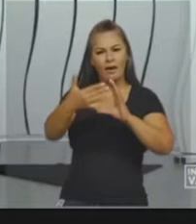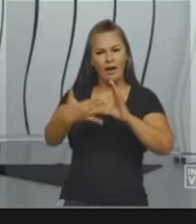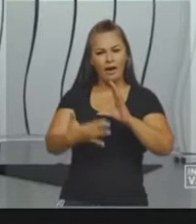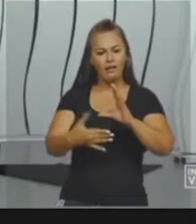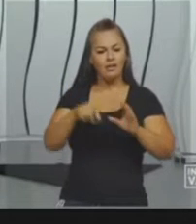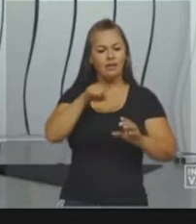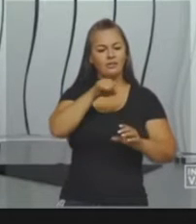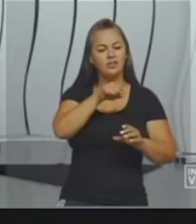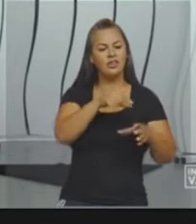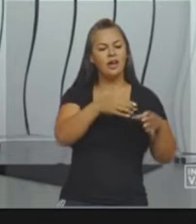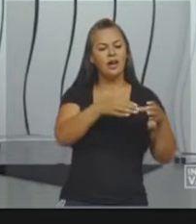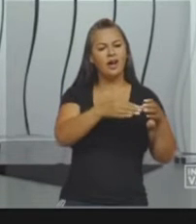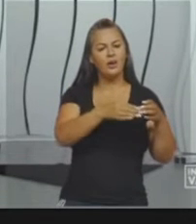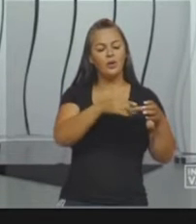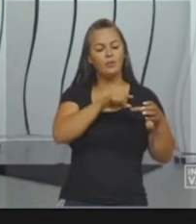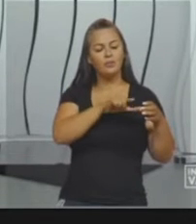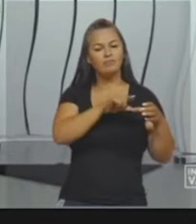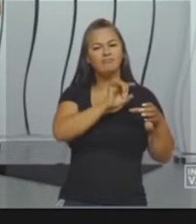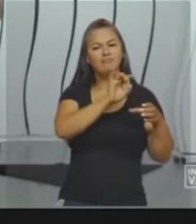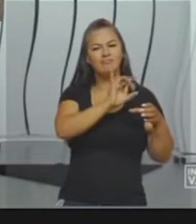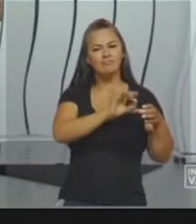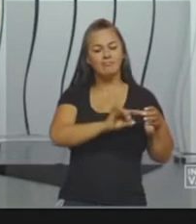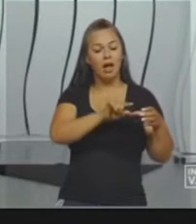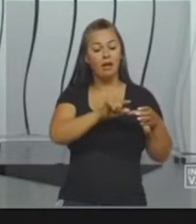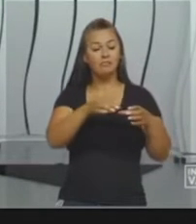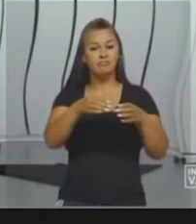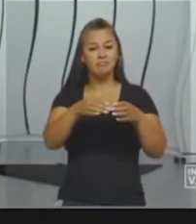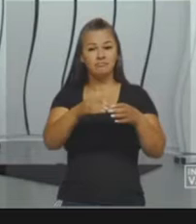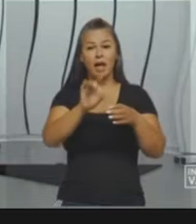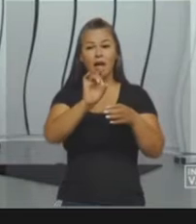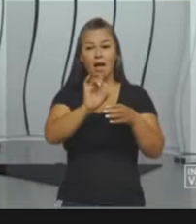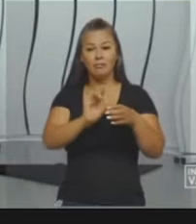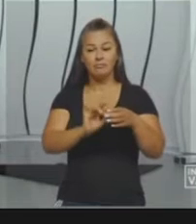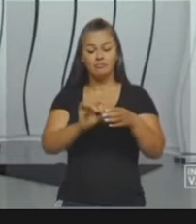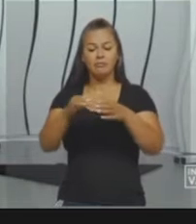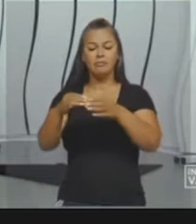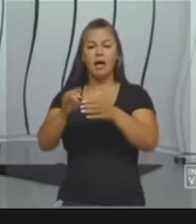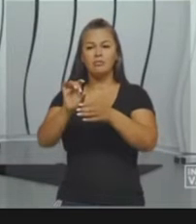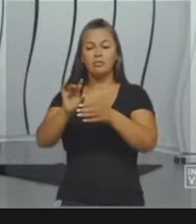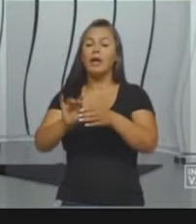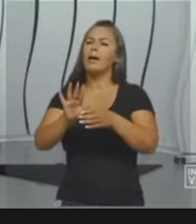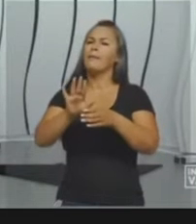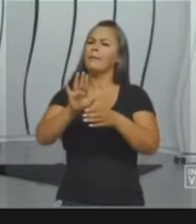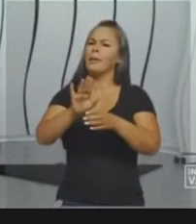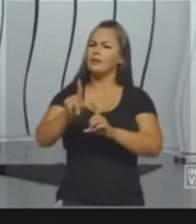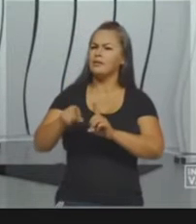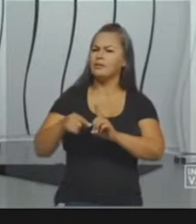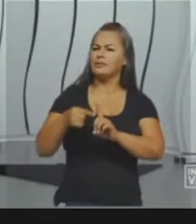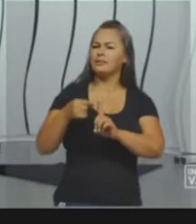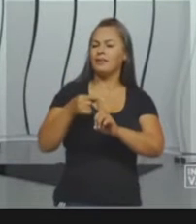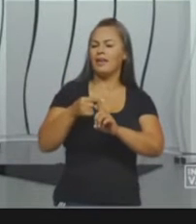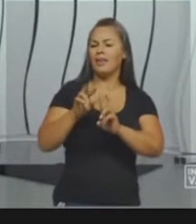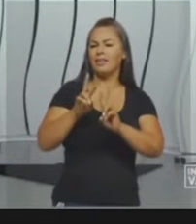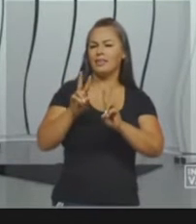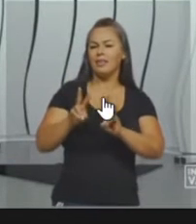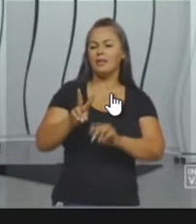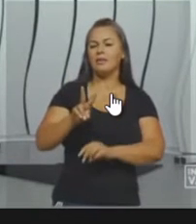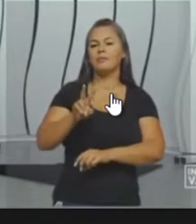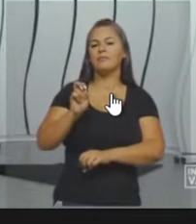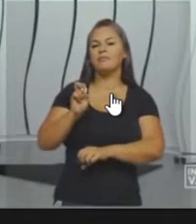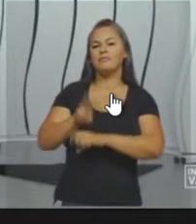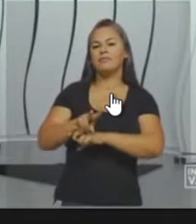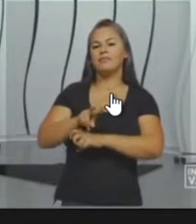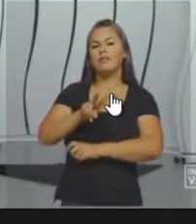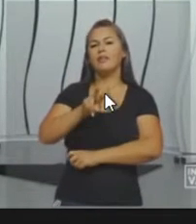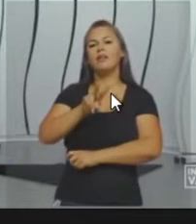desses 5 reinos, mas também nós vamos falar sobre vírus que não estão categorizados no que nós chamaríamos de